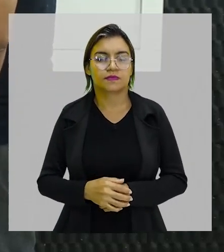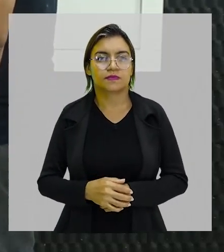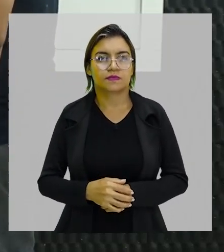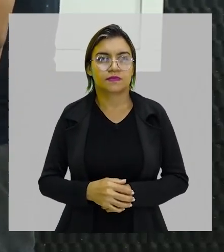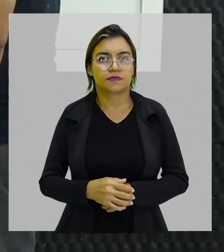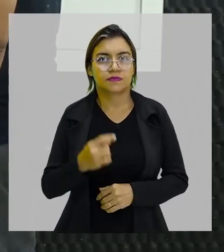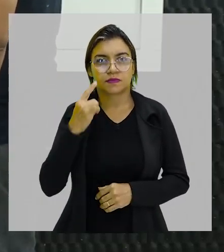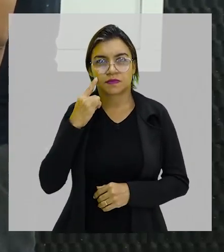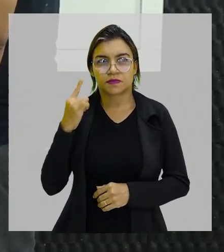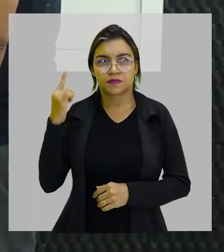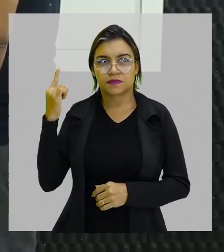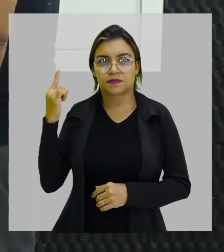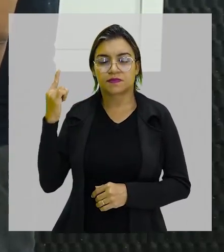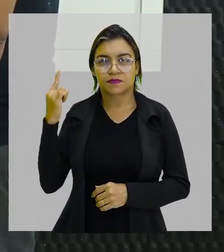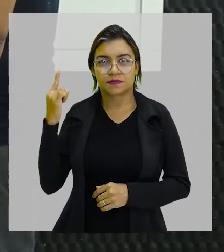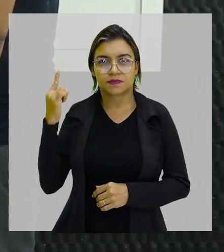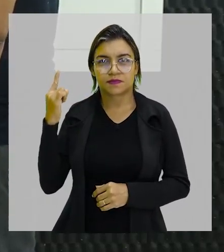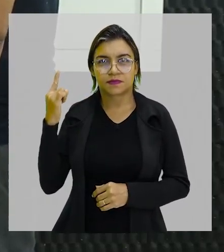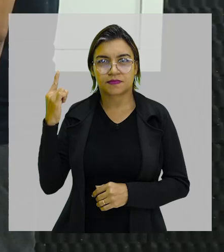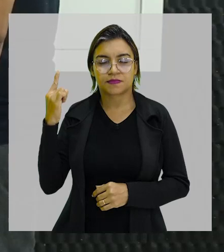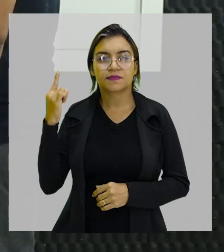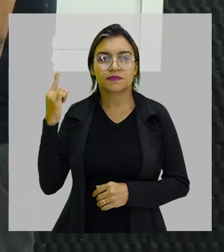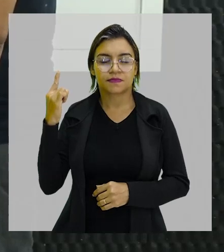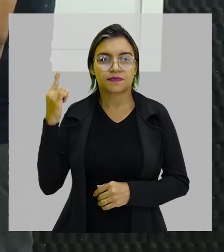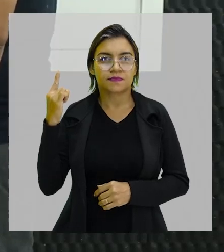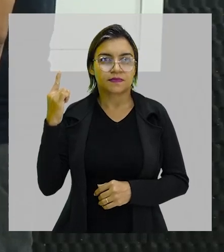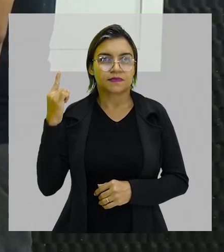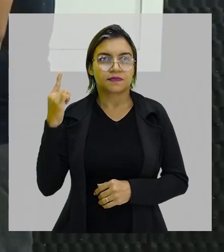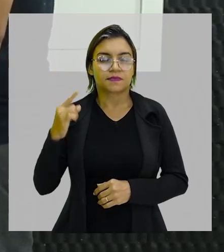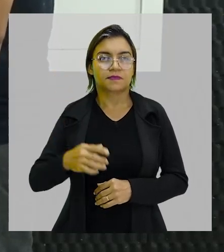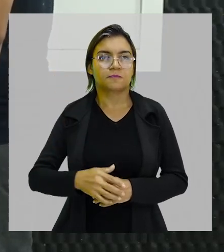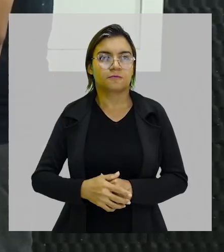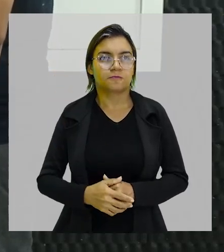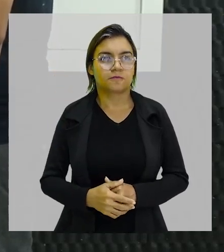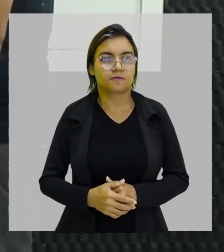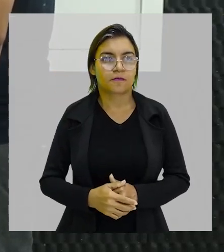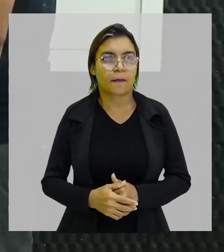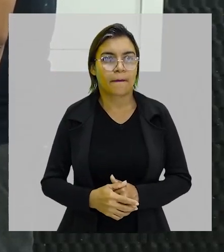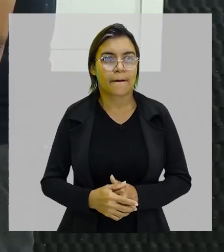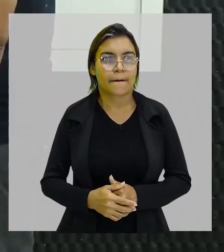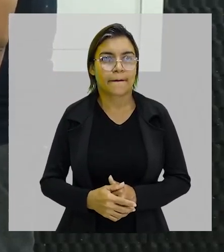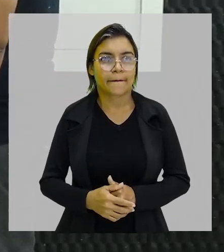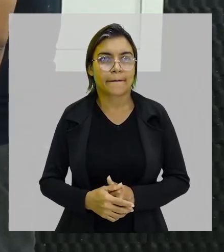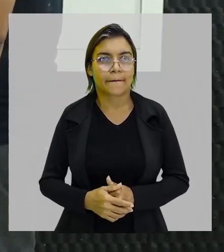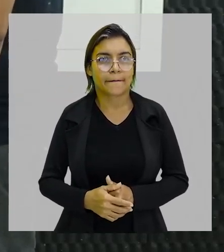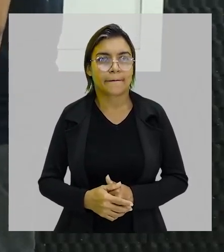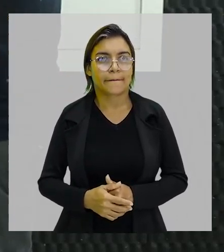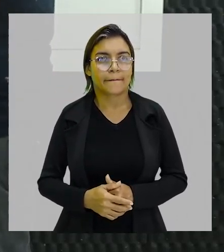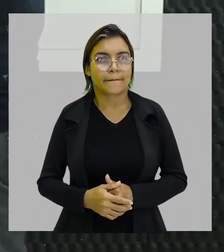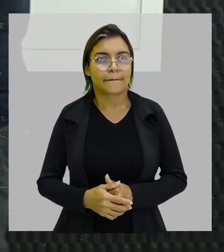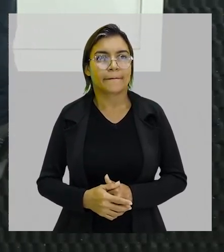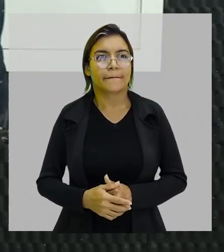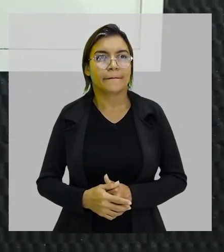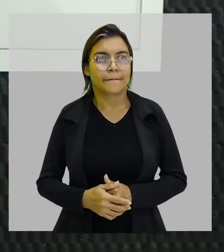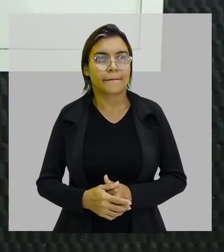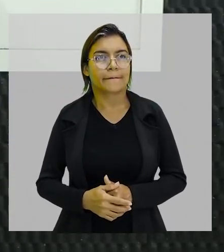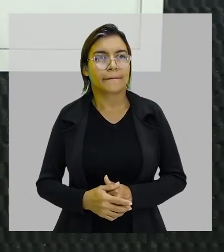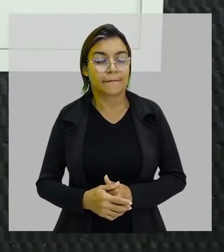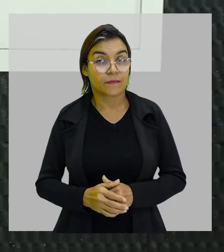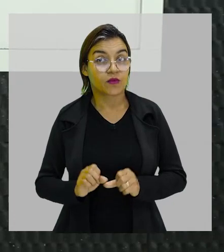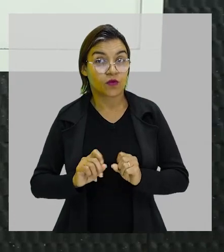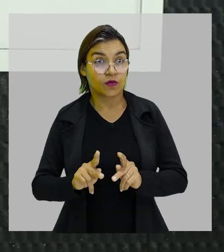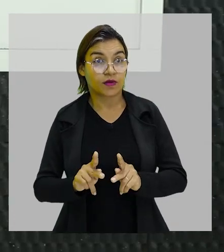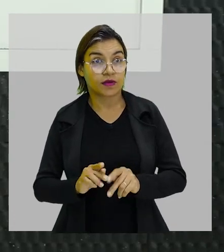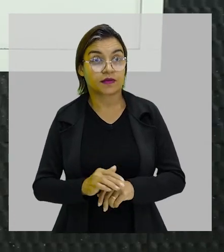somando, aqui dá 9, dá 8, dá 11. Uma casa, uma casa.